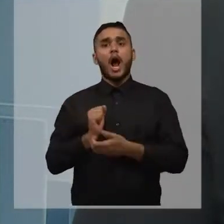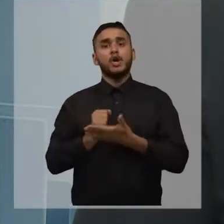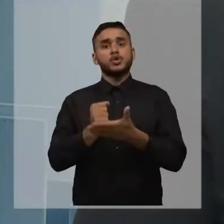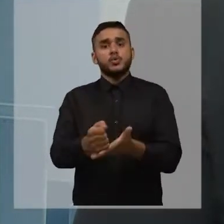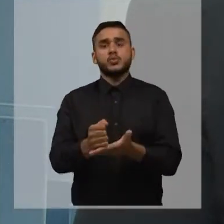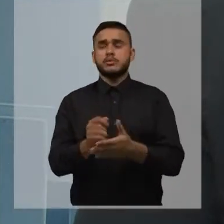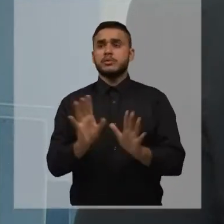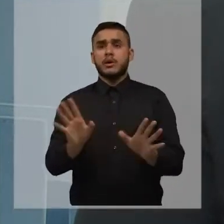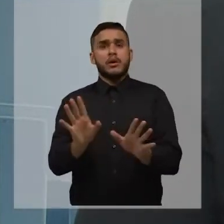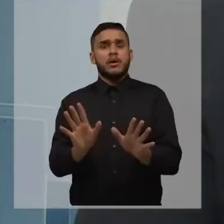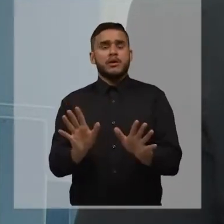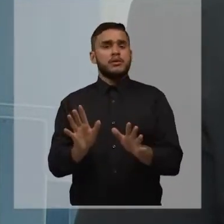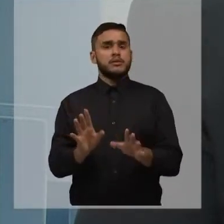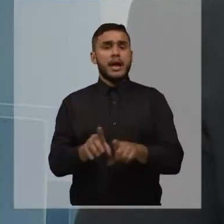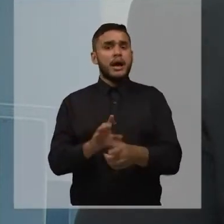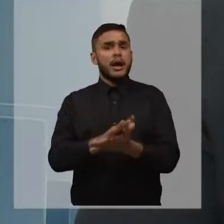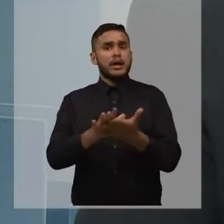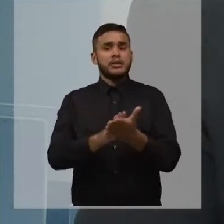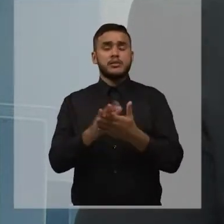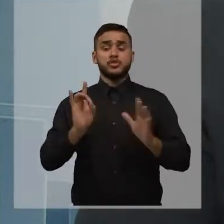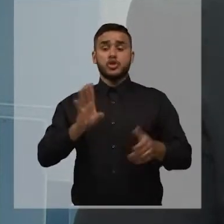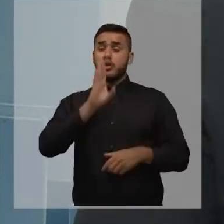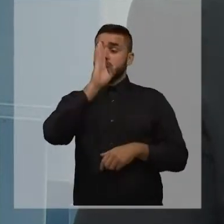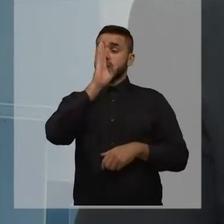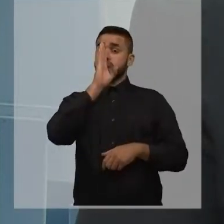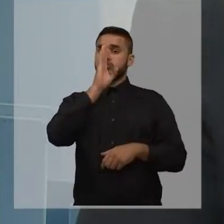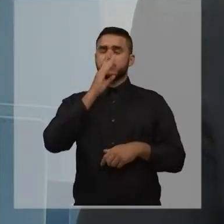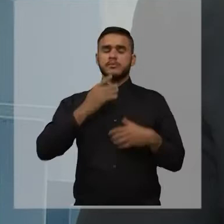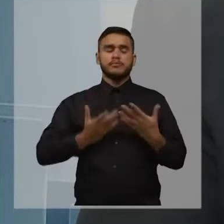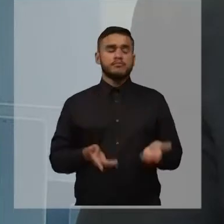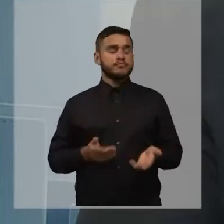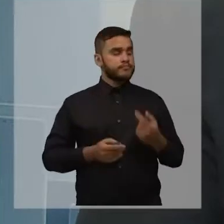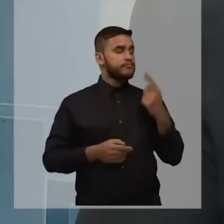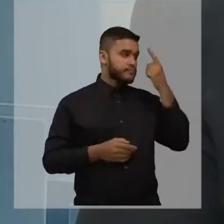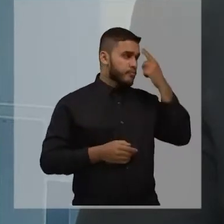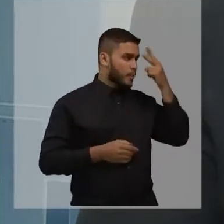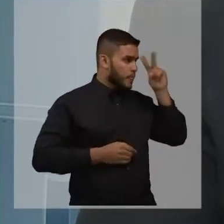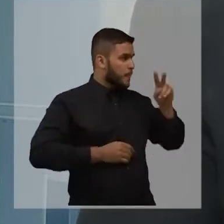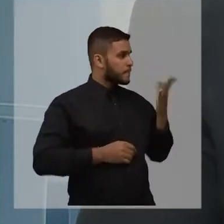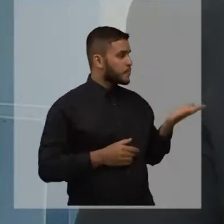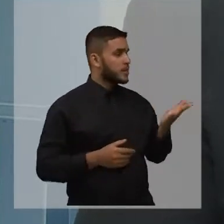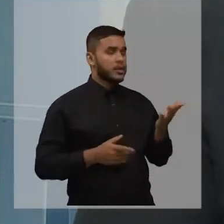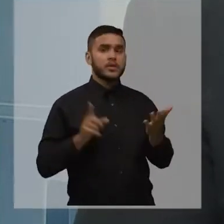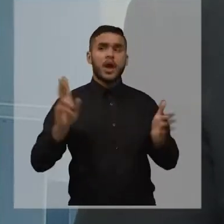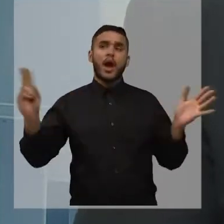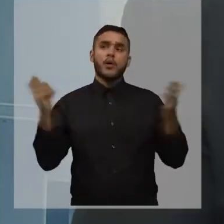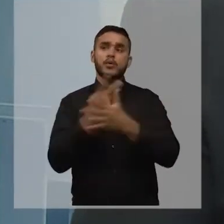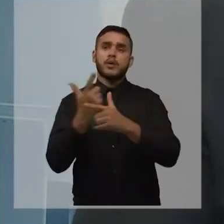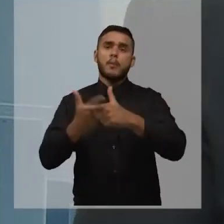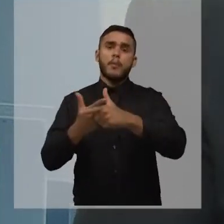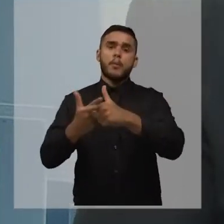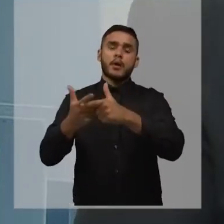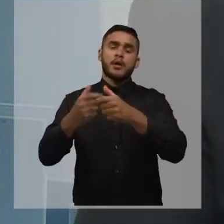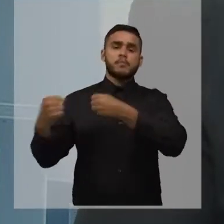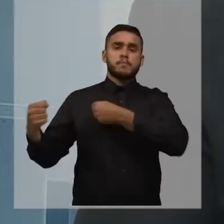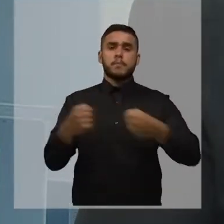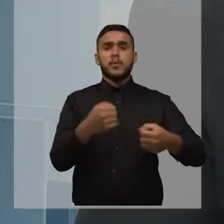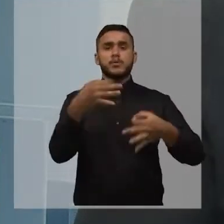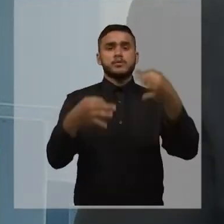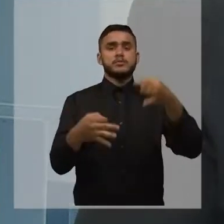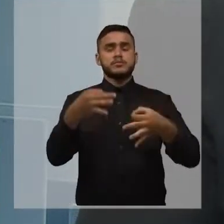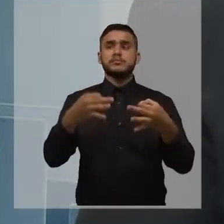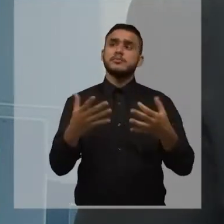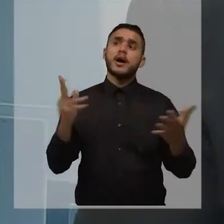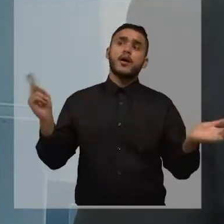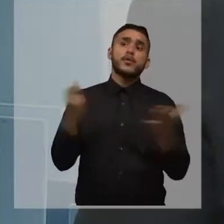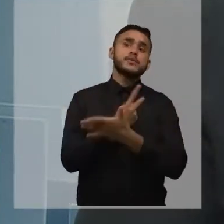Mas é importante a gente lembrar isso aqui. Me dê um fato que atingiu o judiciário. Apesar de todo o povo